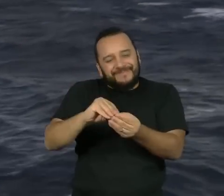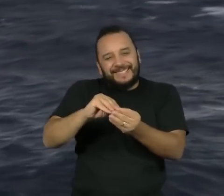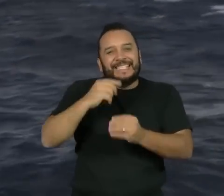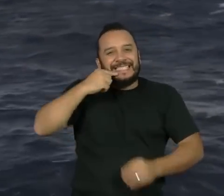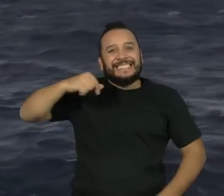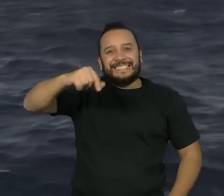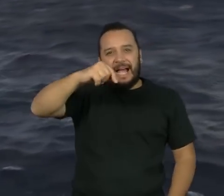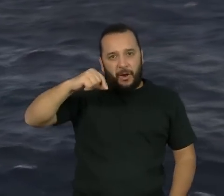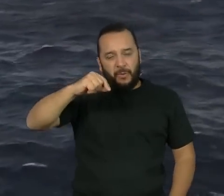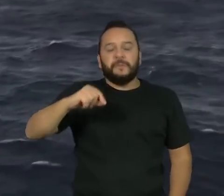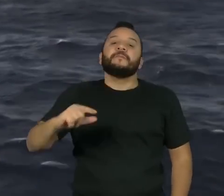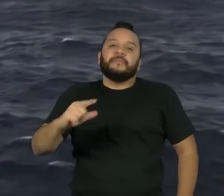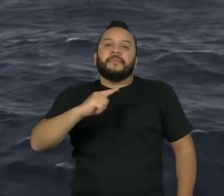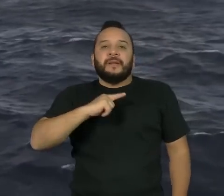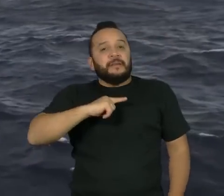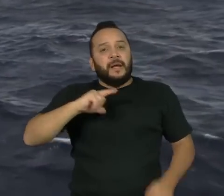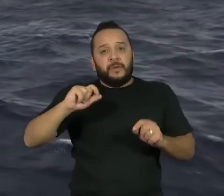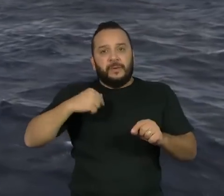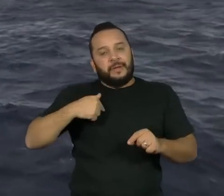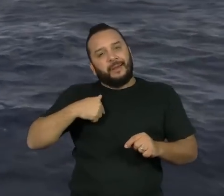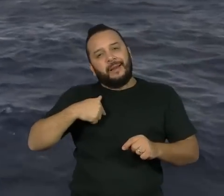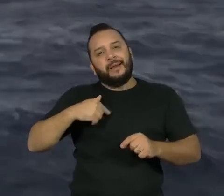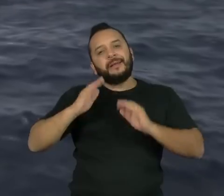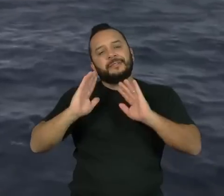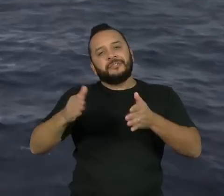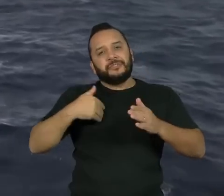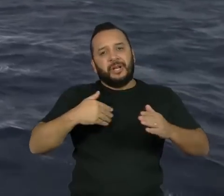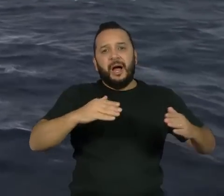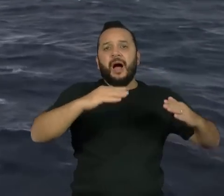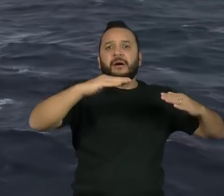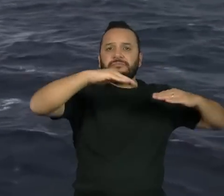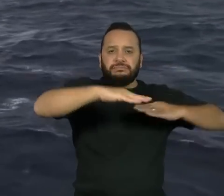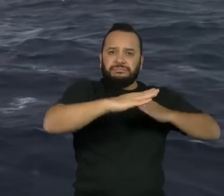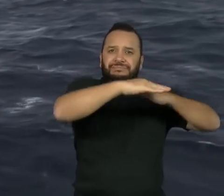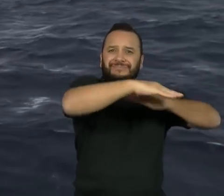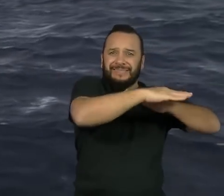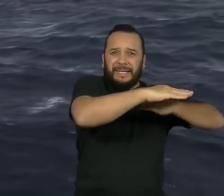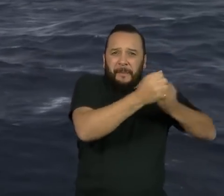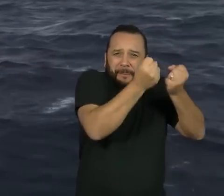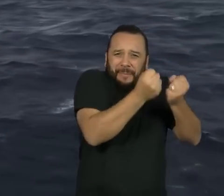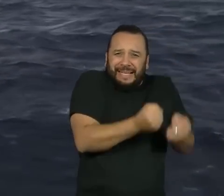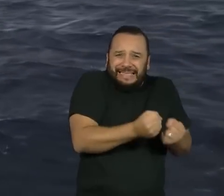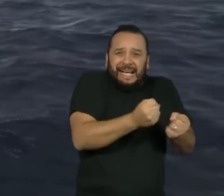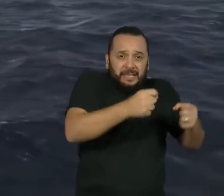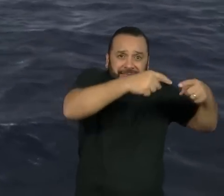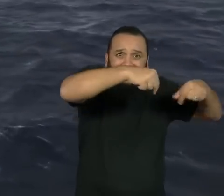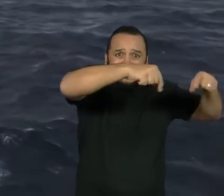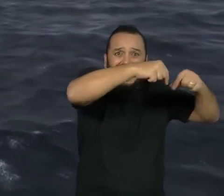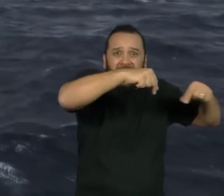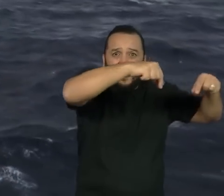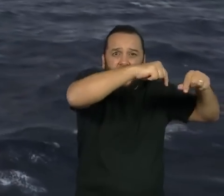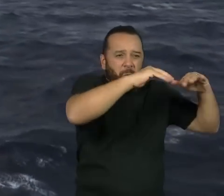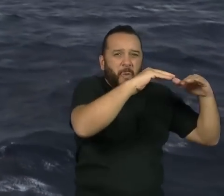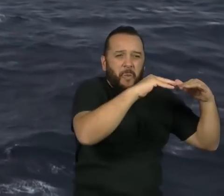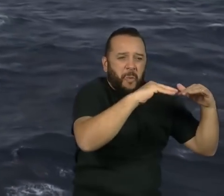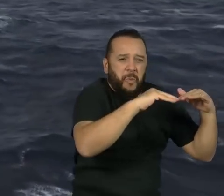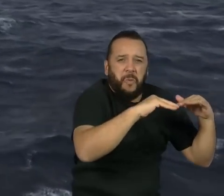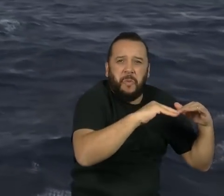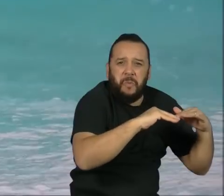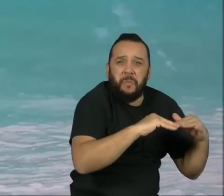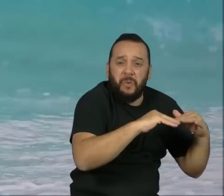O Atlântico, mais baixo, tem mais sal, é mais denso. A parte mais densa empurra a menos